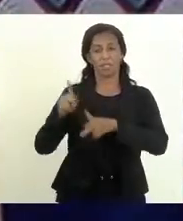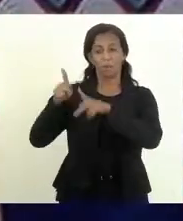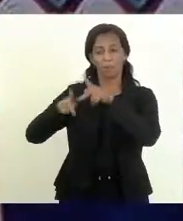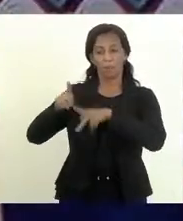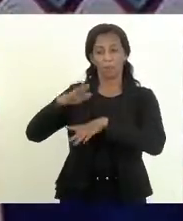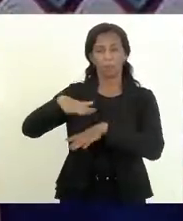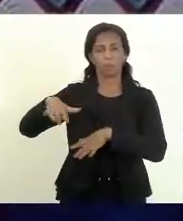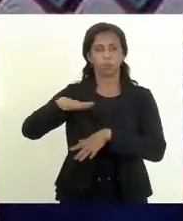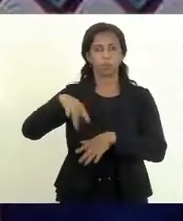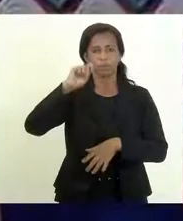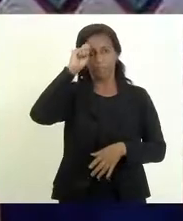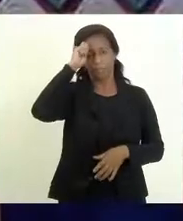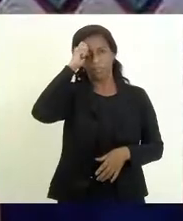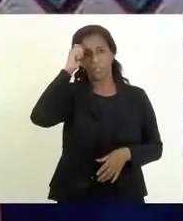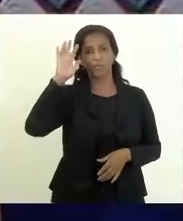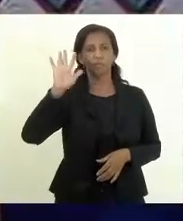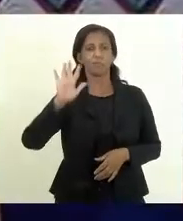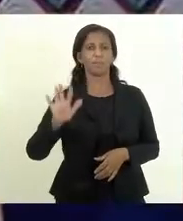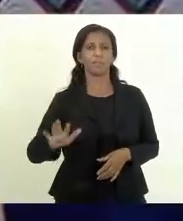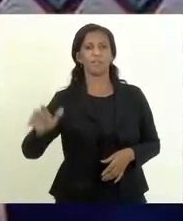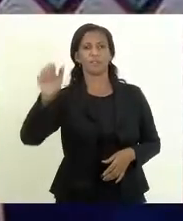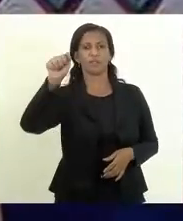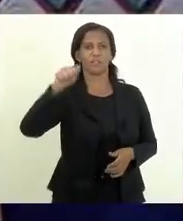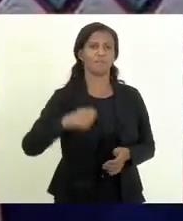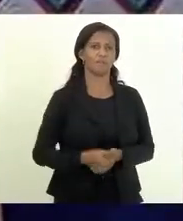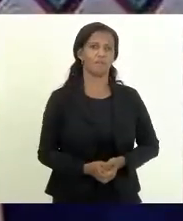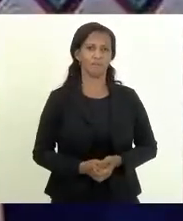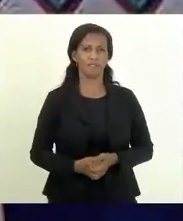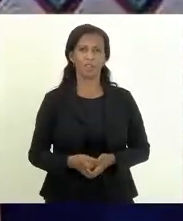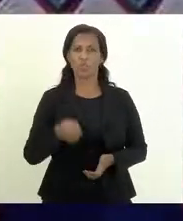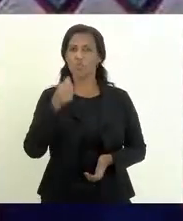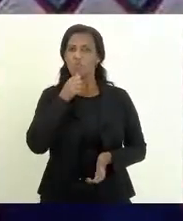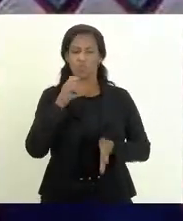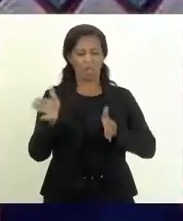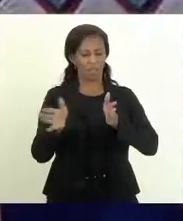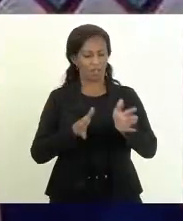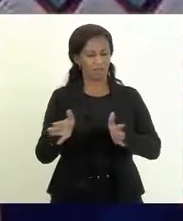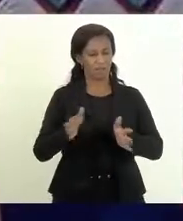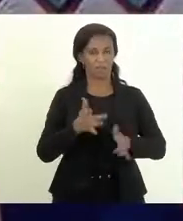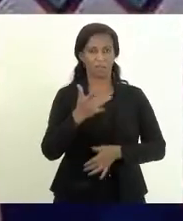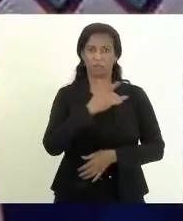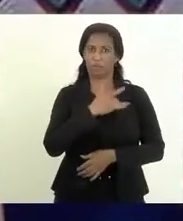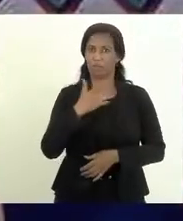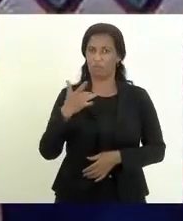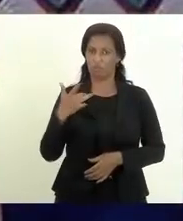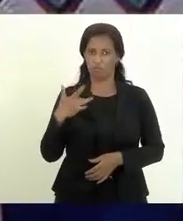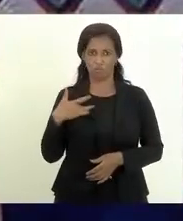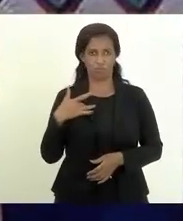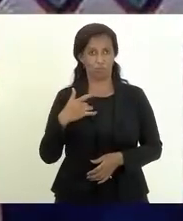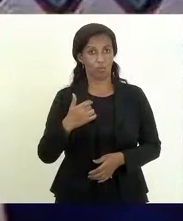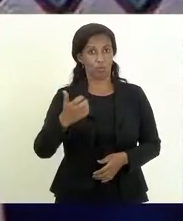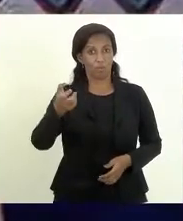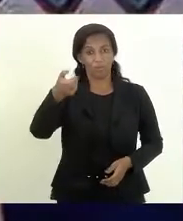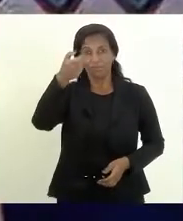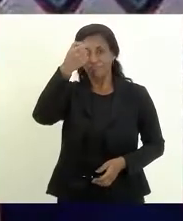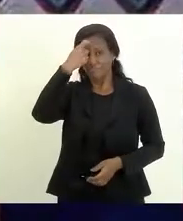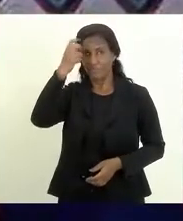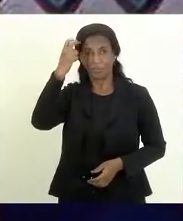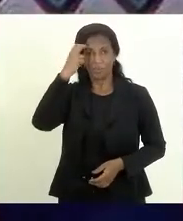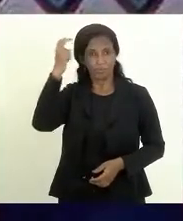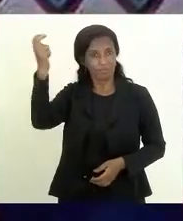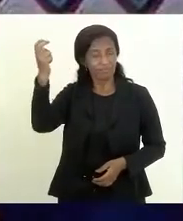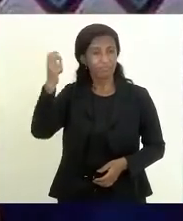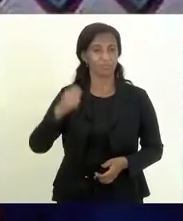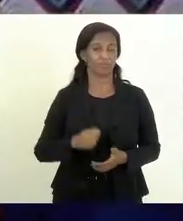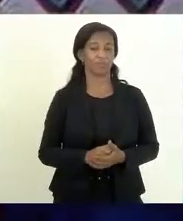população negra, a população afro-brasileira, não tinha acesso à saúde, os seus saberes, as suas